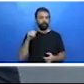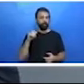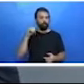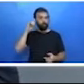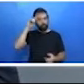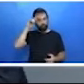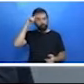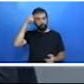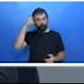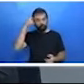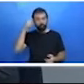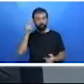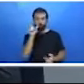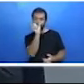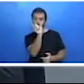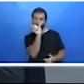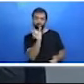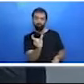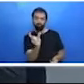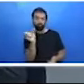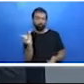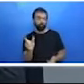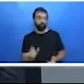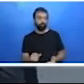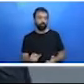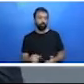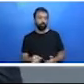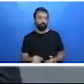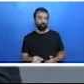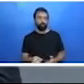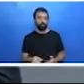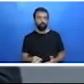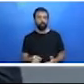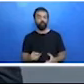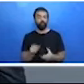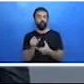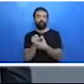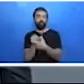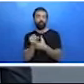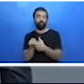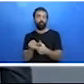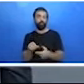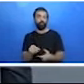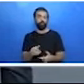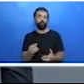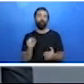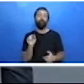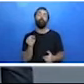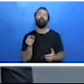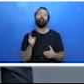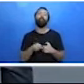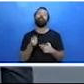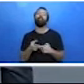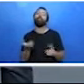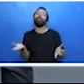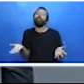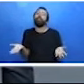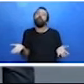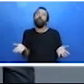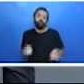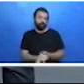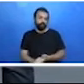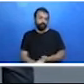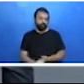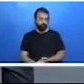aqui, ó, destacado, tá? Algumas das sílabas. Por que será? Tem a ver com aquilo que